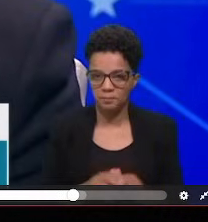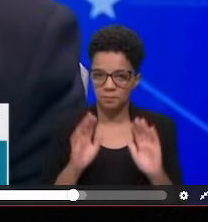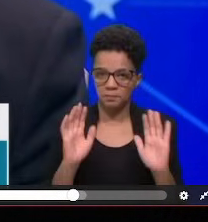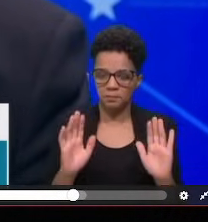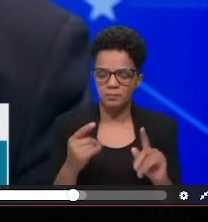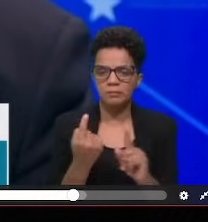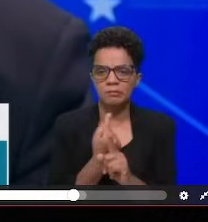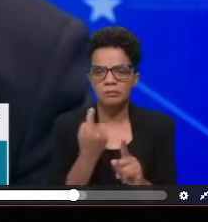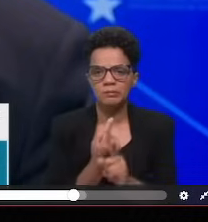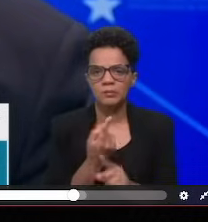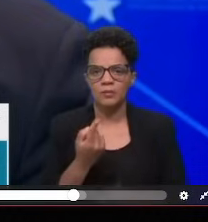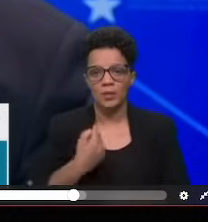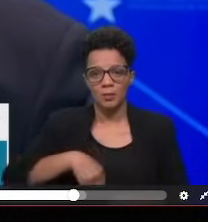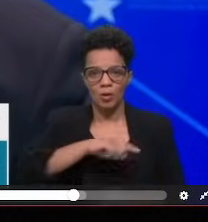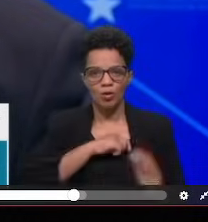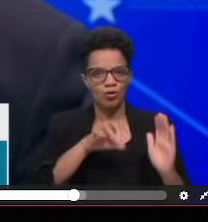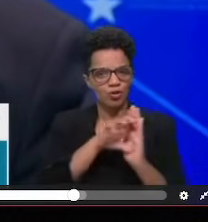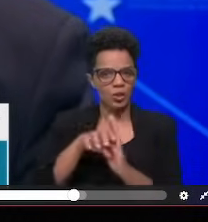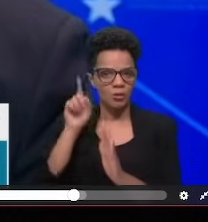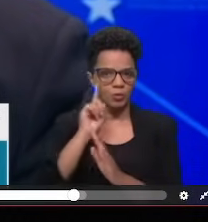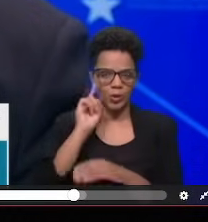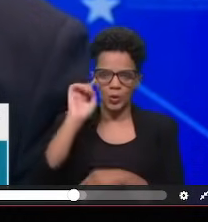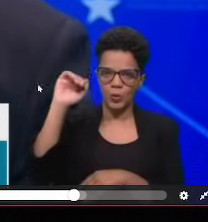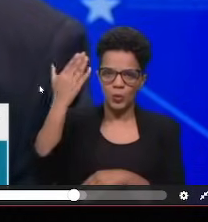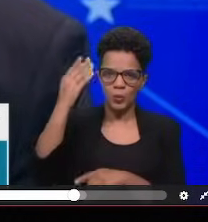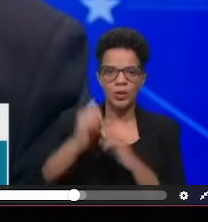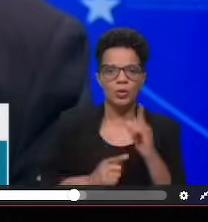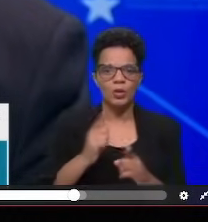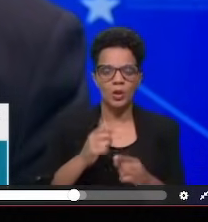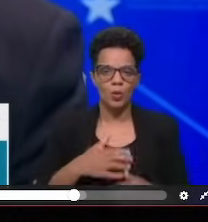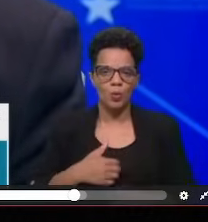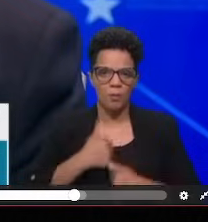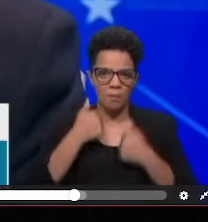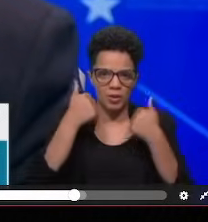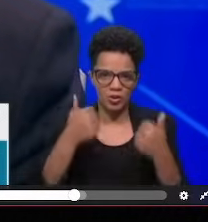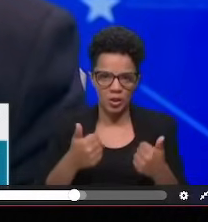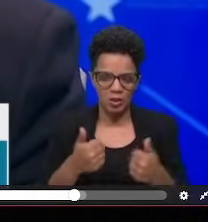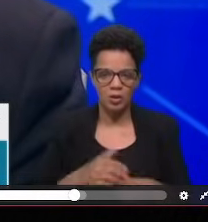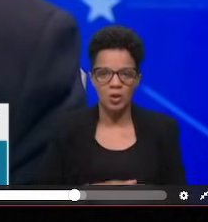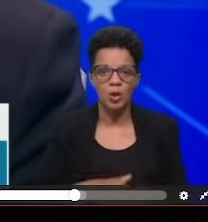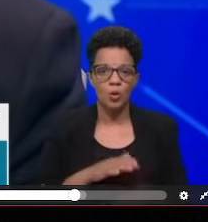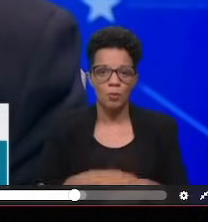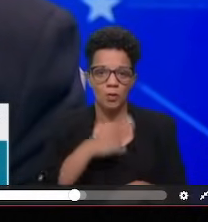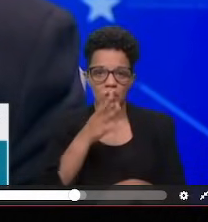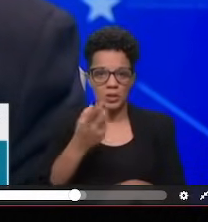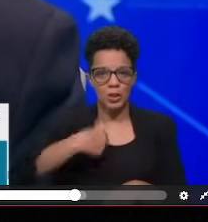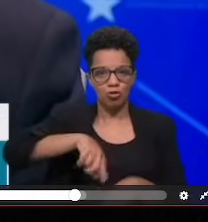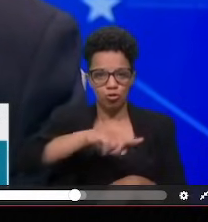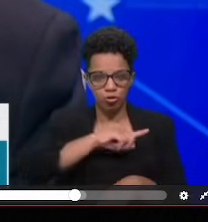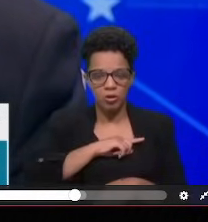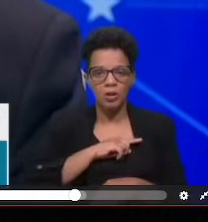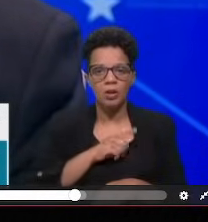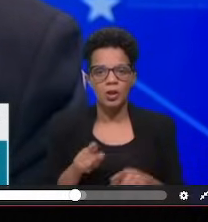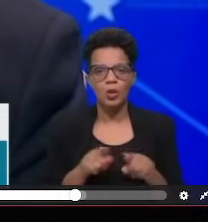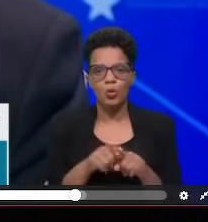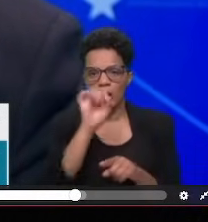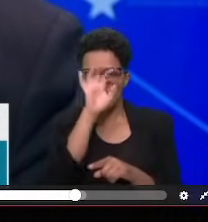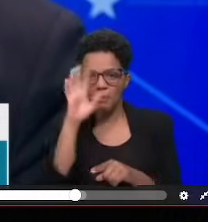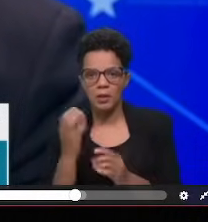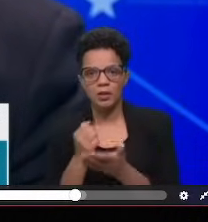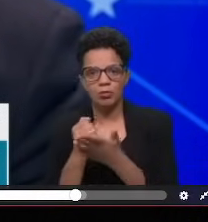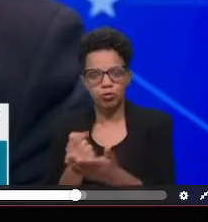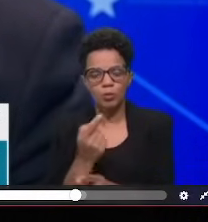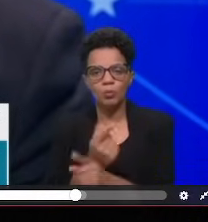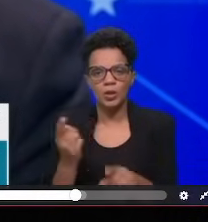há uma coisa que para o cheg é fundamental fundamental bem-estar e por isso é que eu disse que nós somos a favor do meio ambiente porque nós